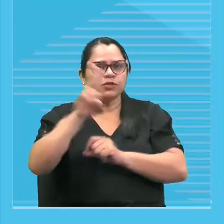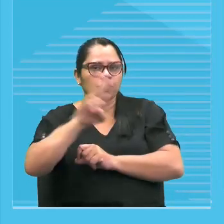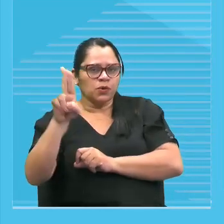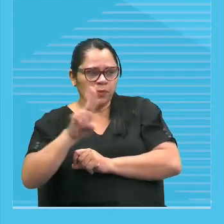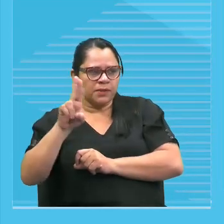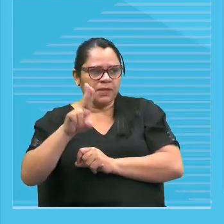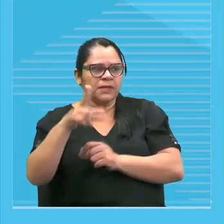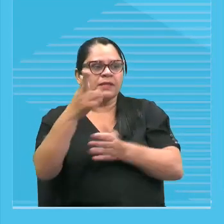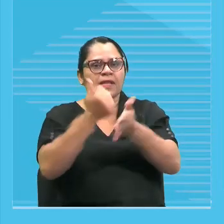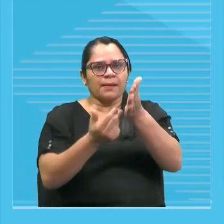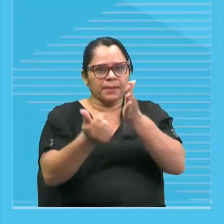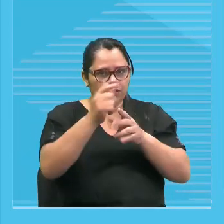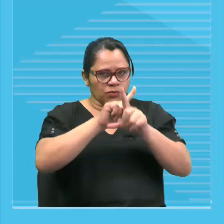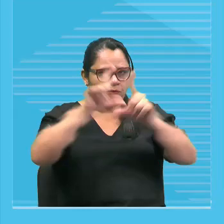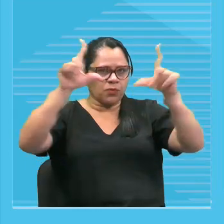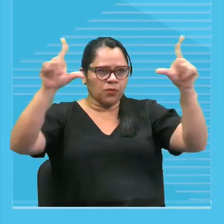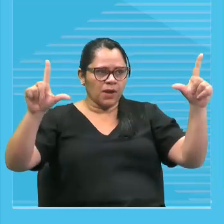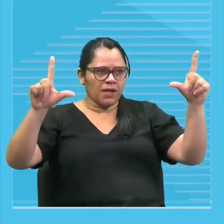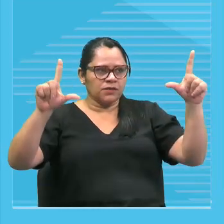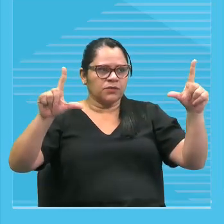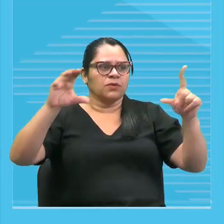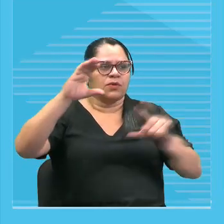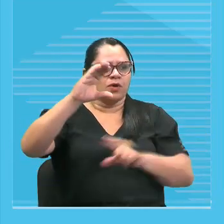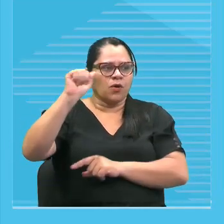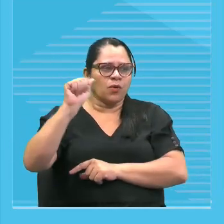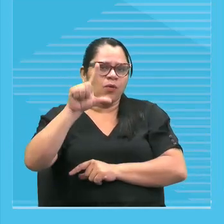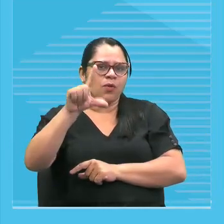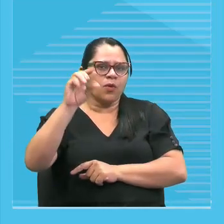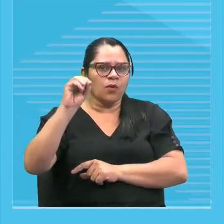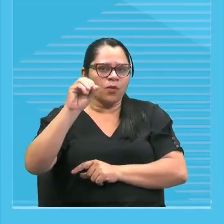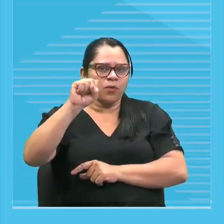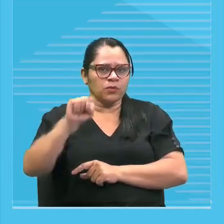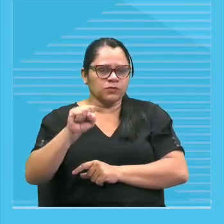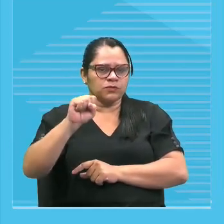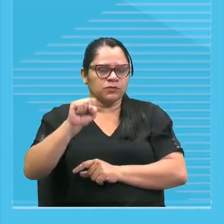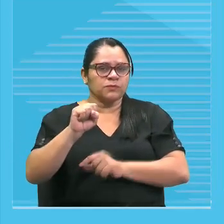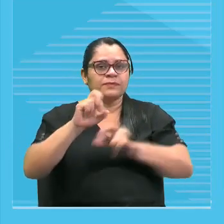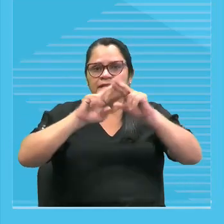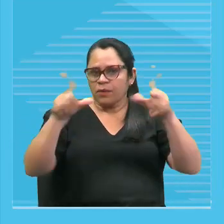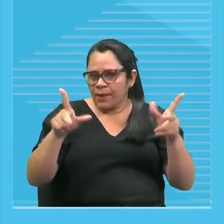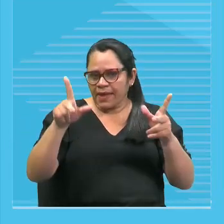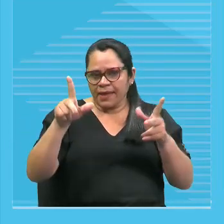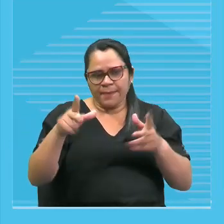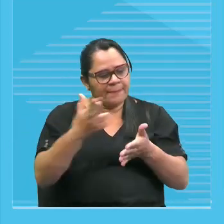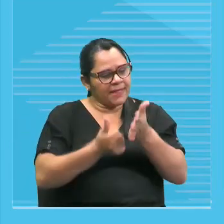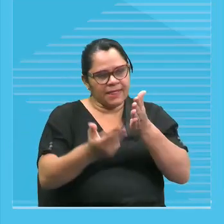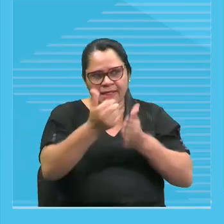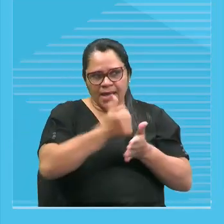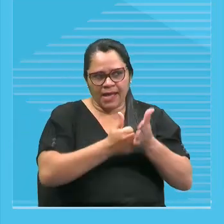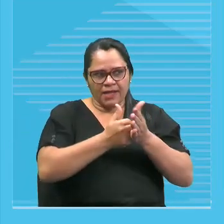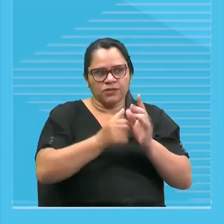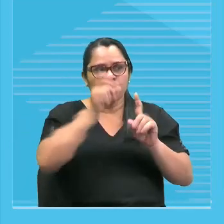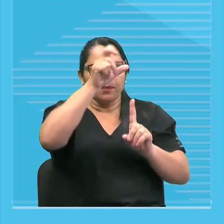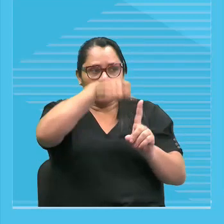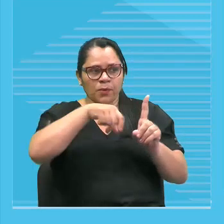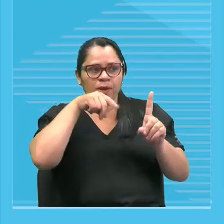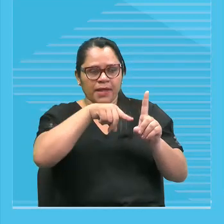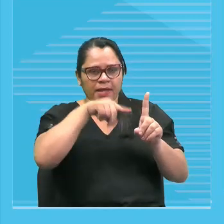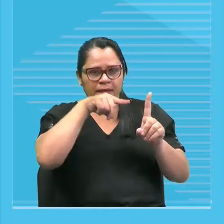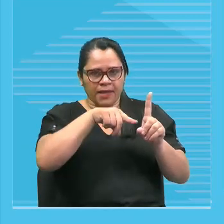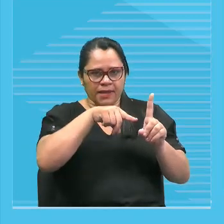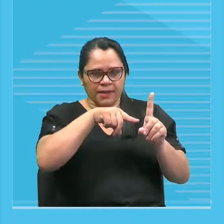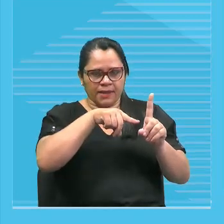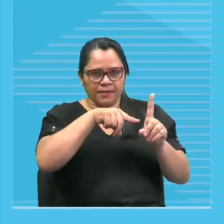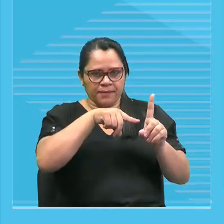do quadro ele Colosso não foi pintada por Goia o Goia é um